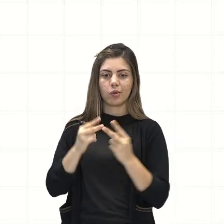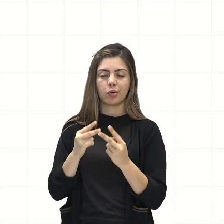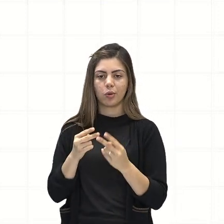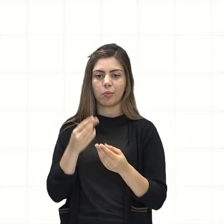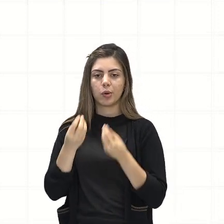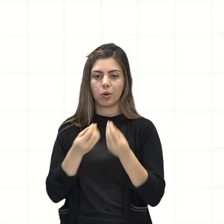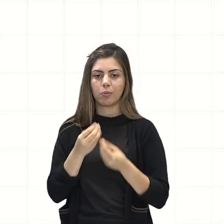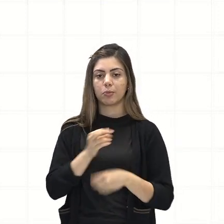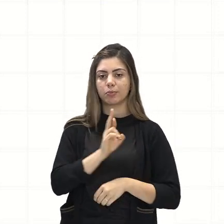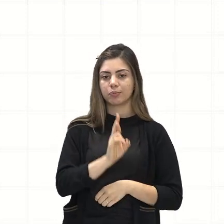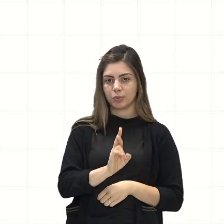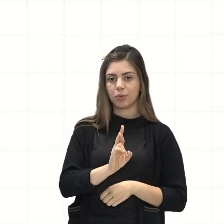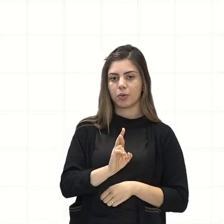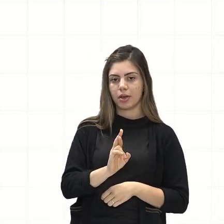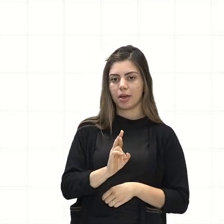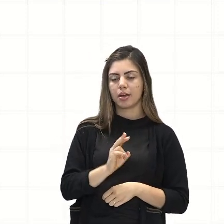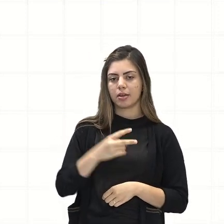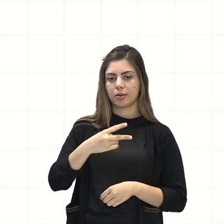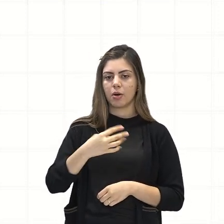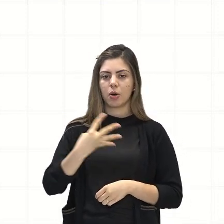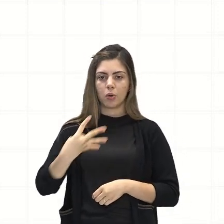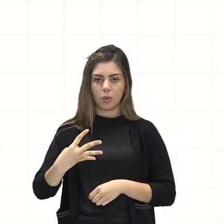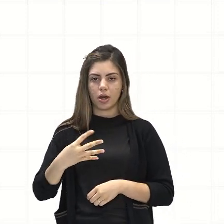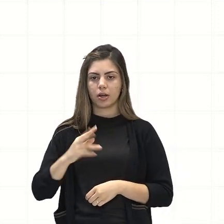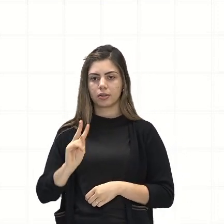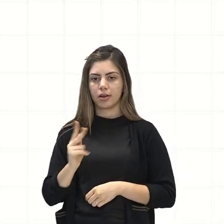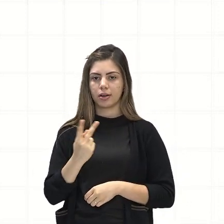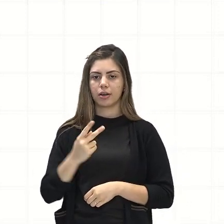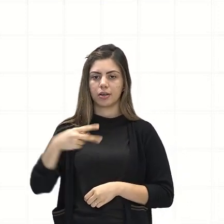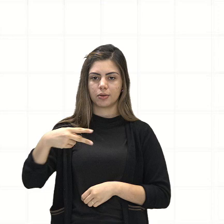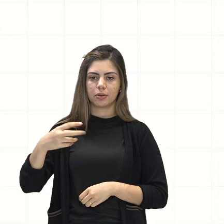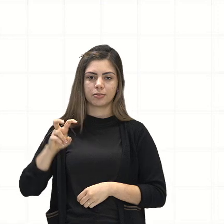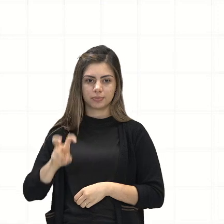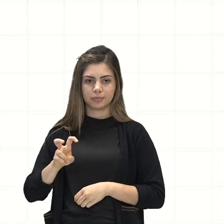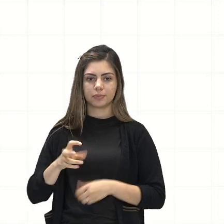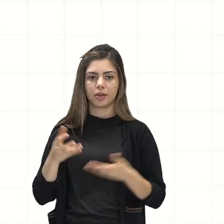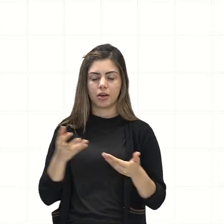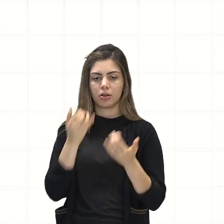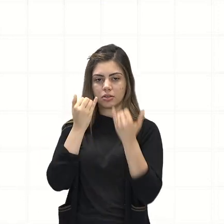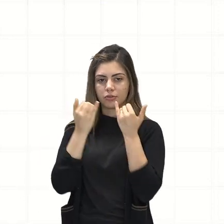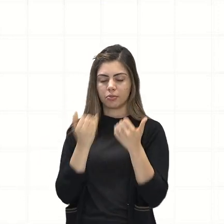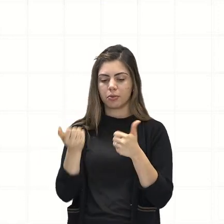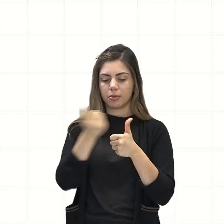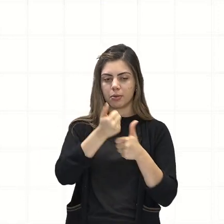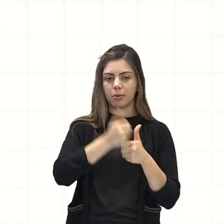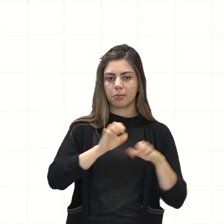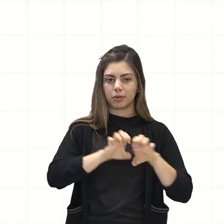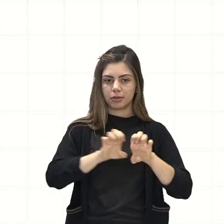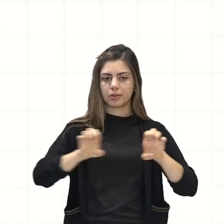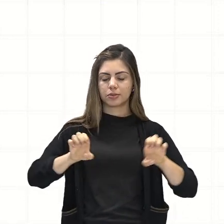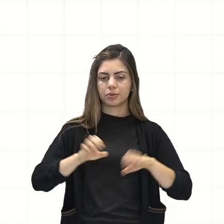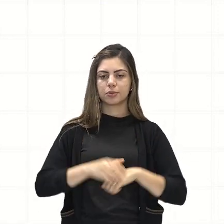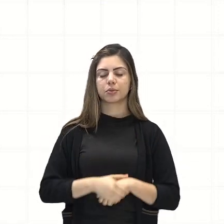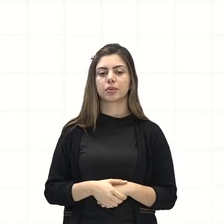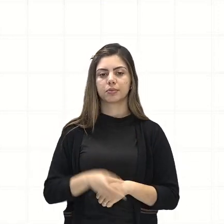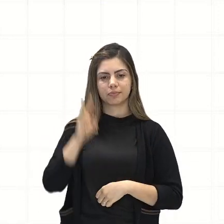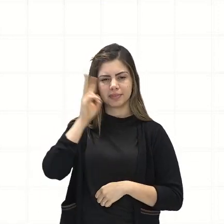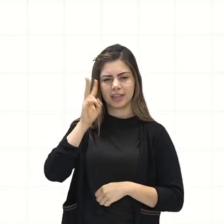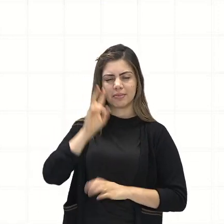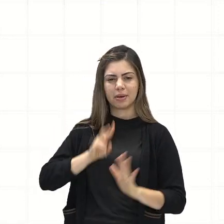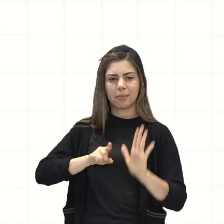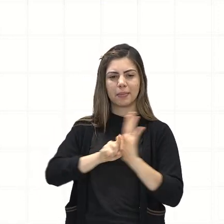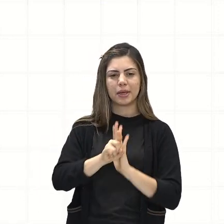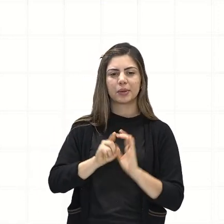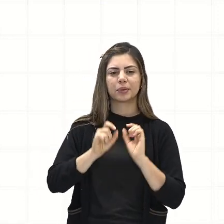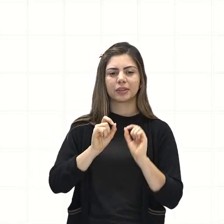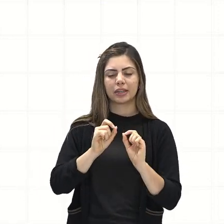4 centímetros, a altura 5 centímetros. Então vamos substituir, olha. No nosso problema ele pediu que o